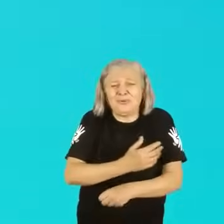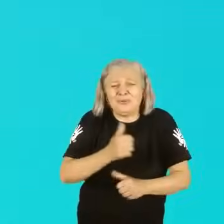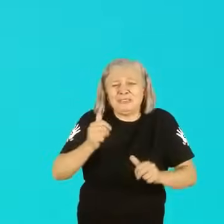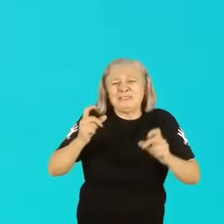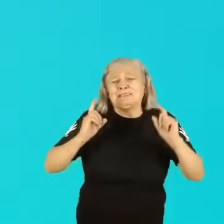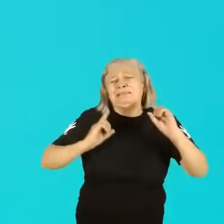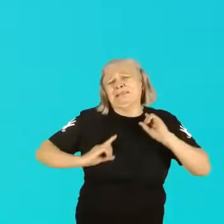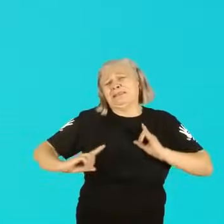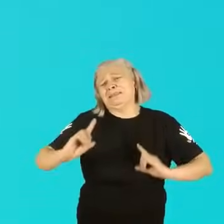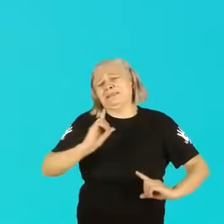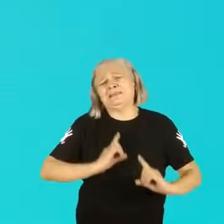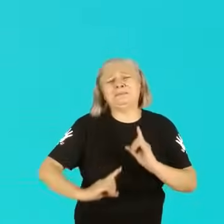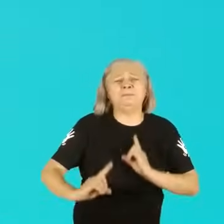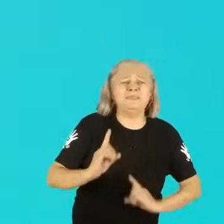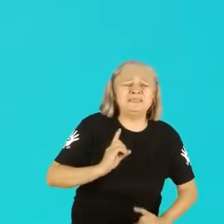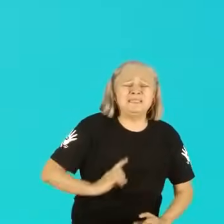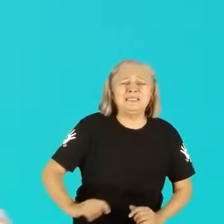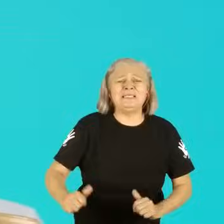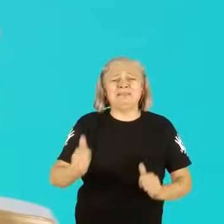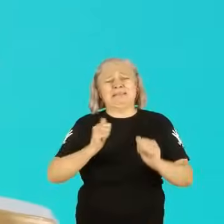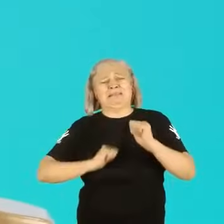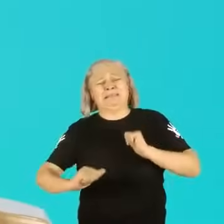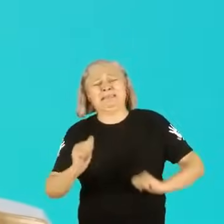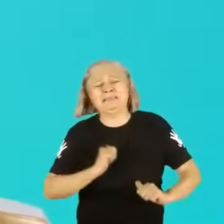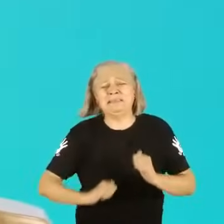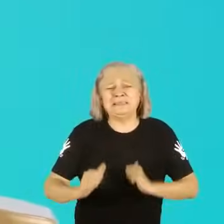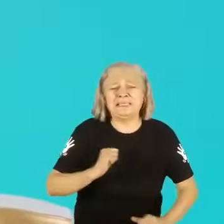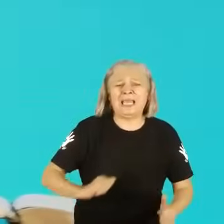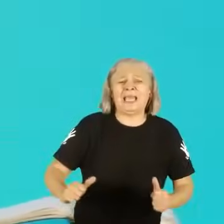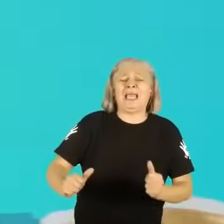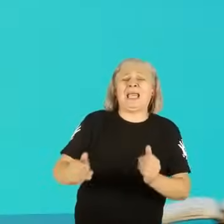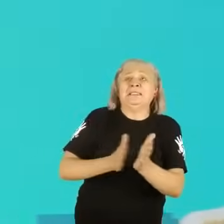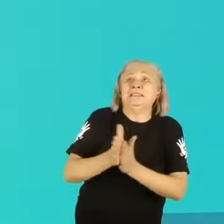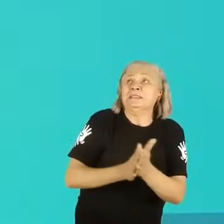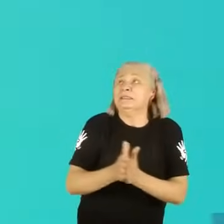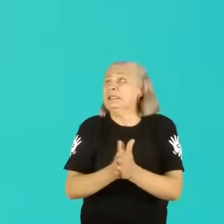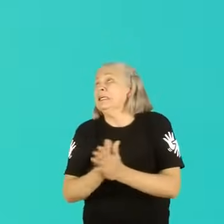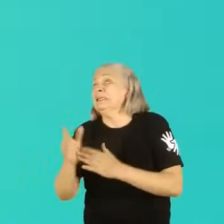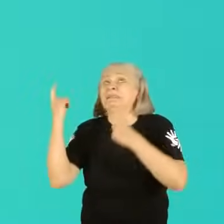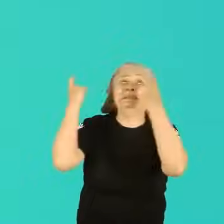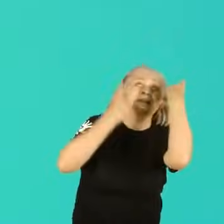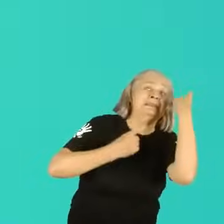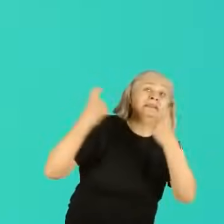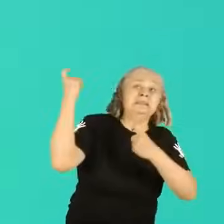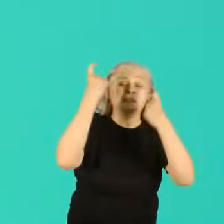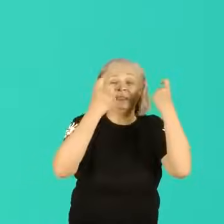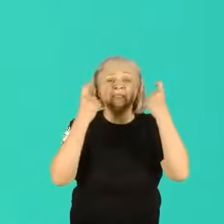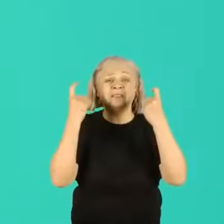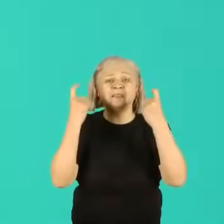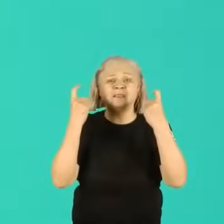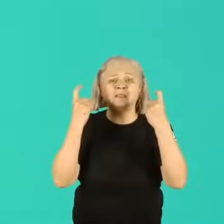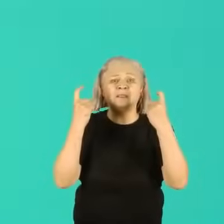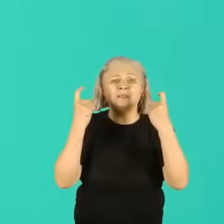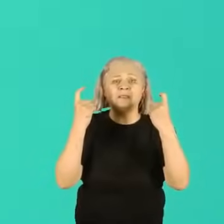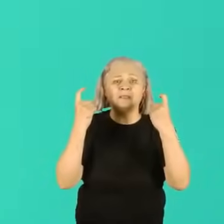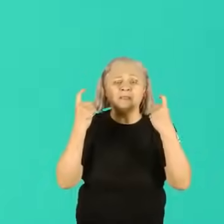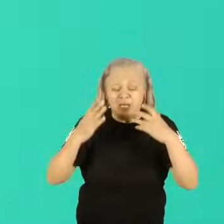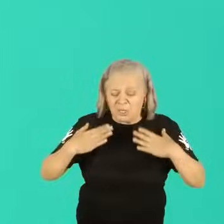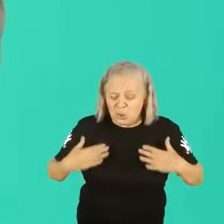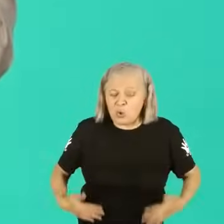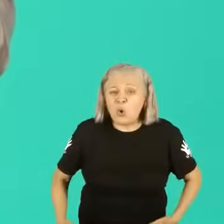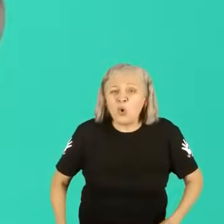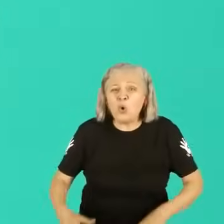depressiva, gente abatida, ansiosa. Mas teve gente que chegou aqui hoje também com os seus flagelos no